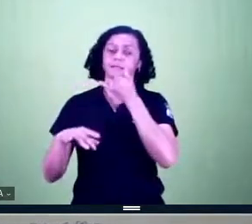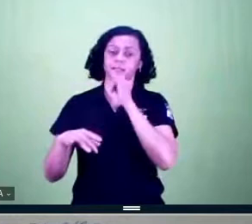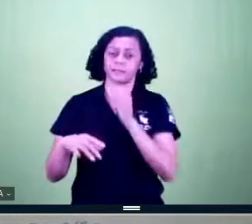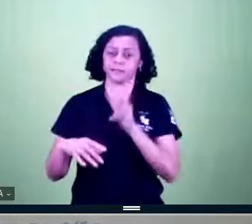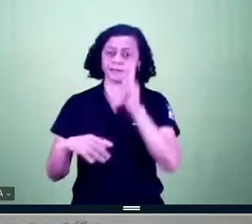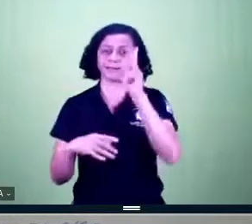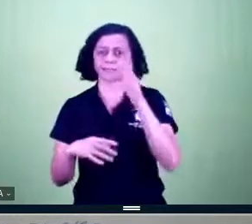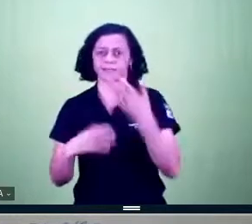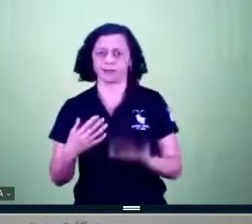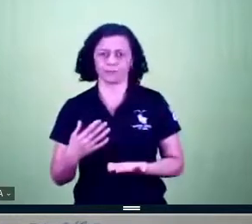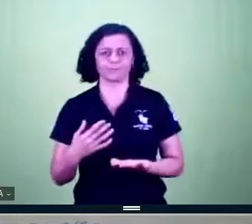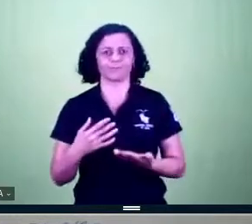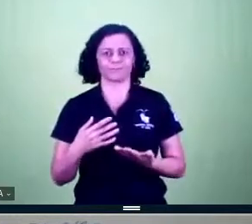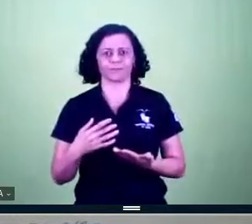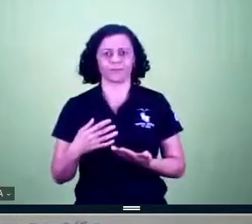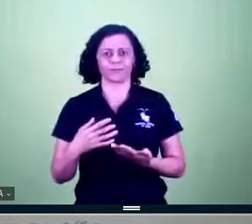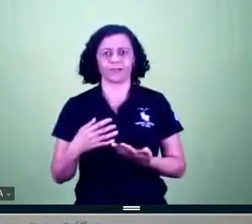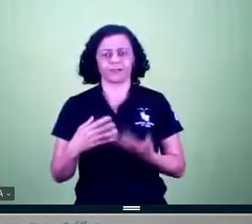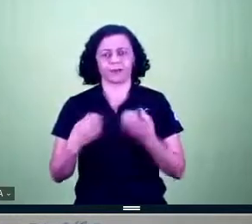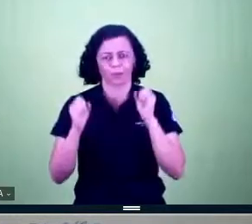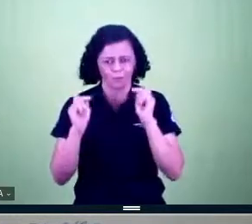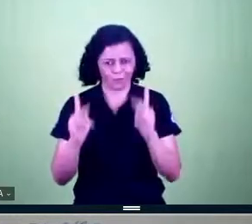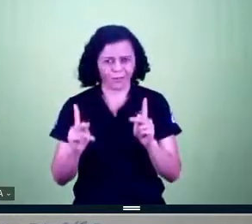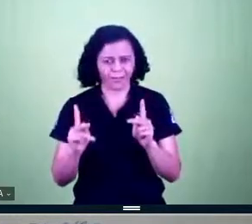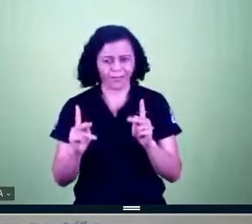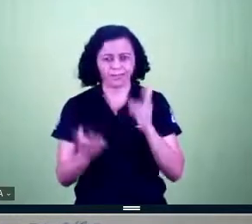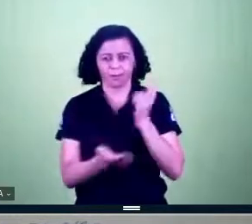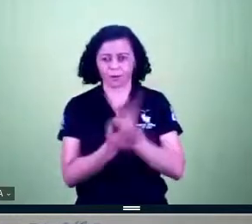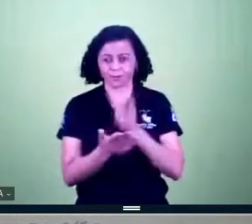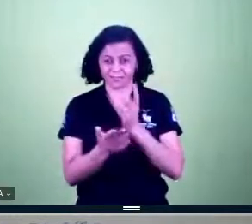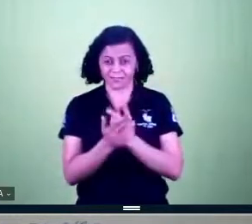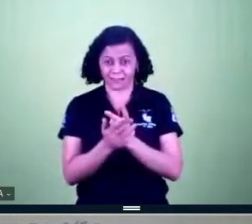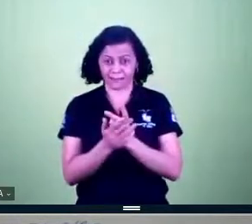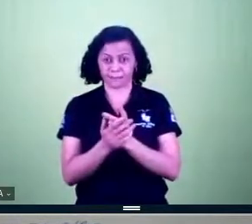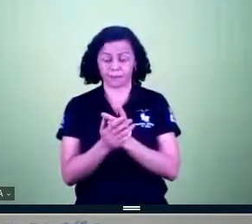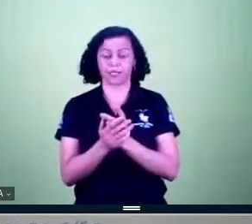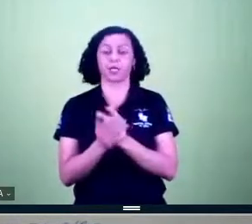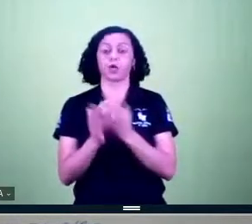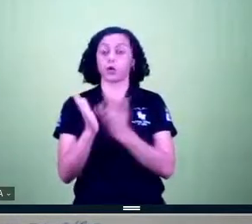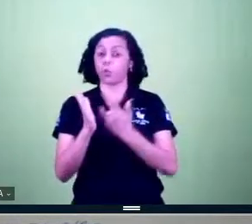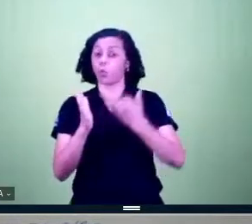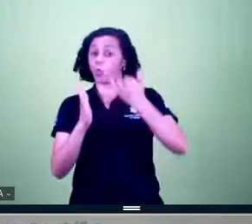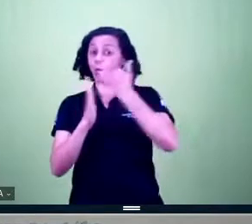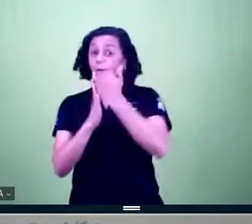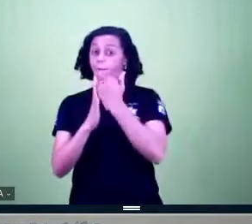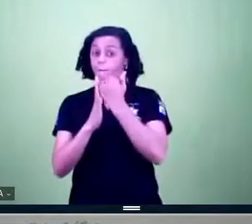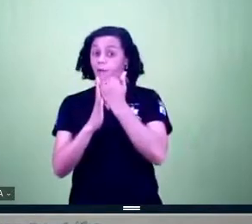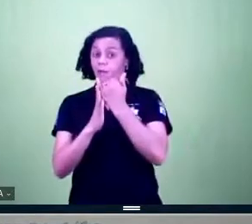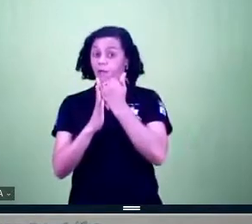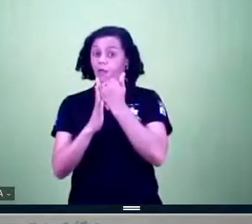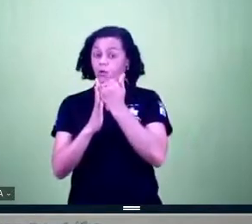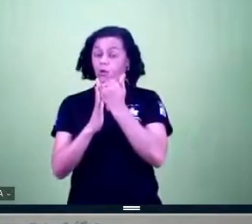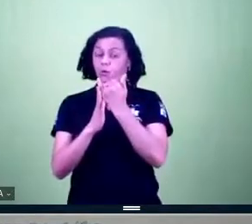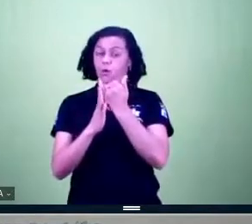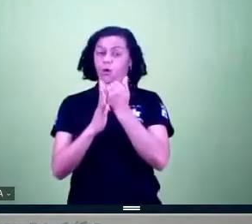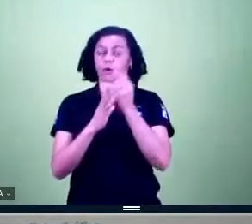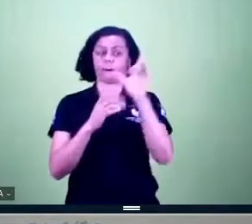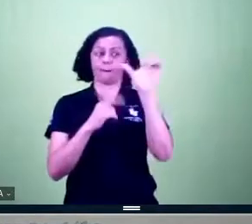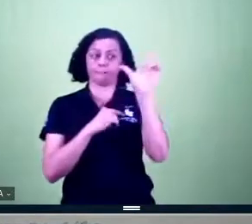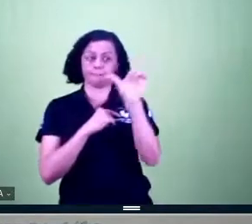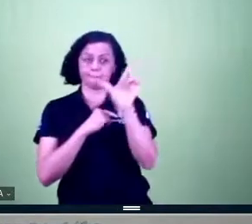ela não ia andar nesse sentido, ela ia andar no sentido contrário. A corrente sempre vai do maior potencial para o menor potencial. Do